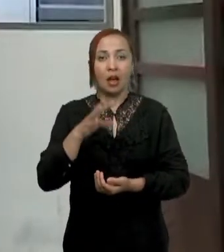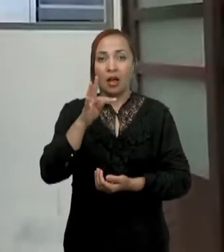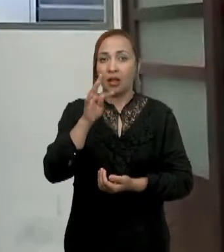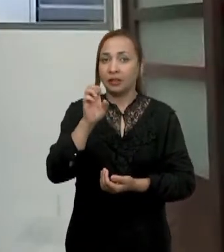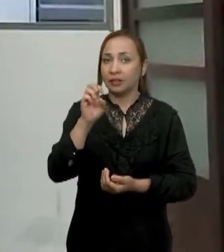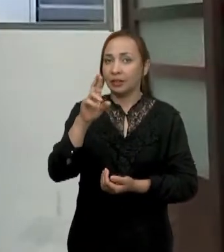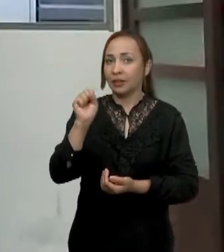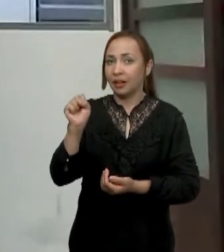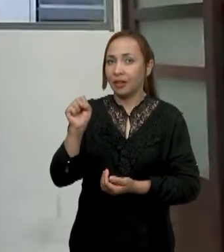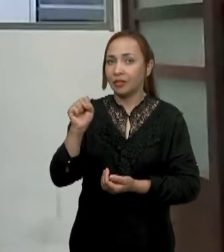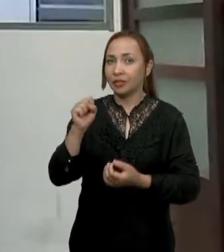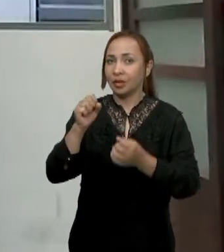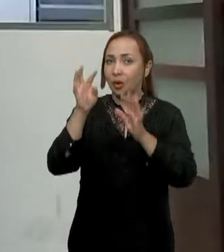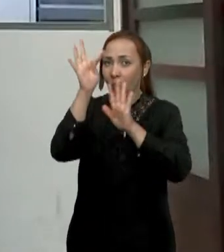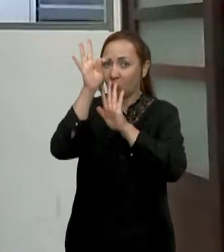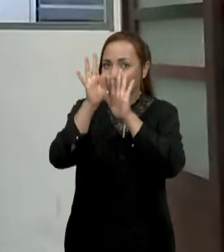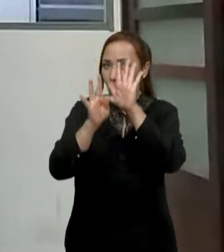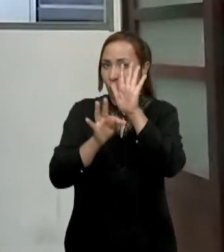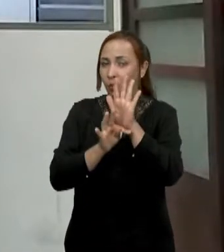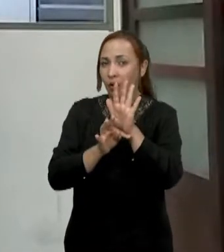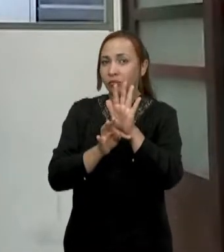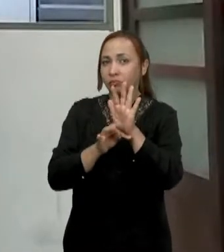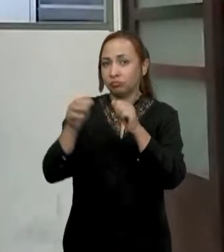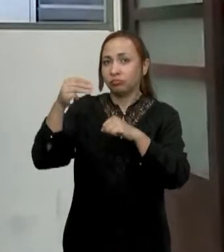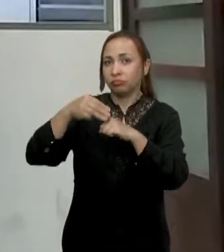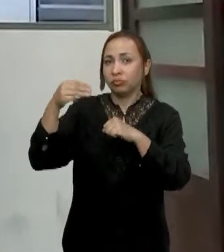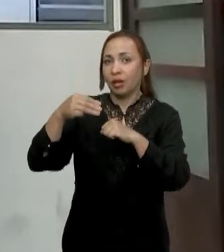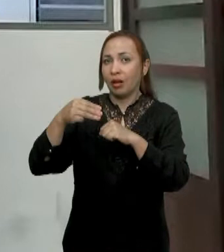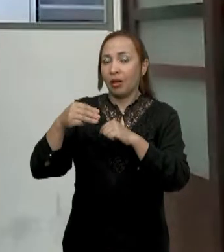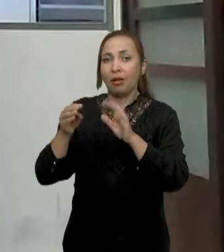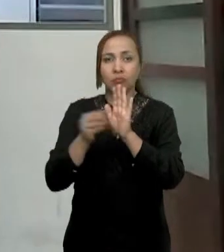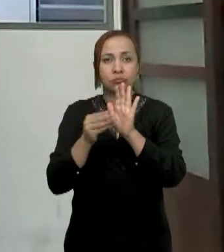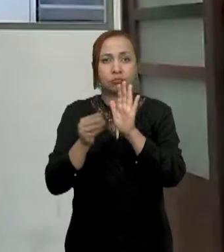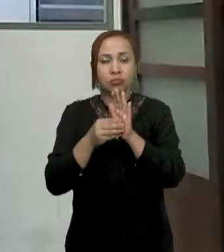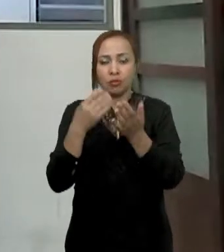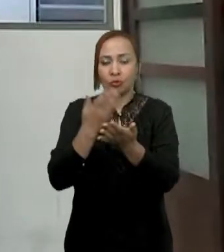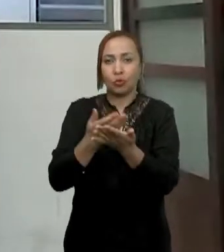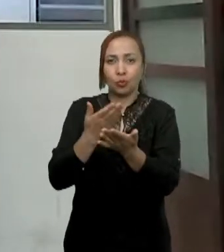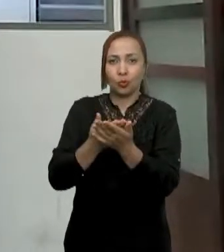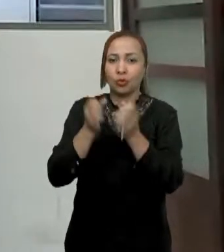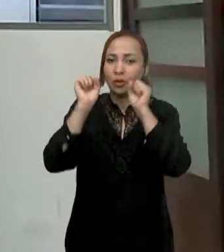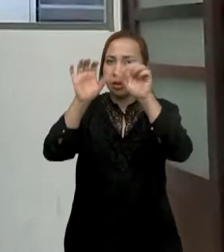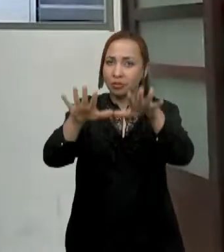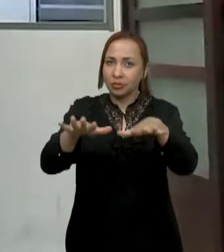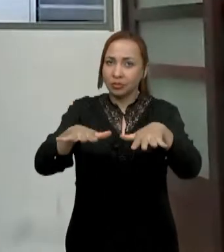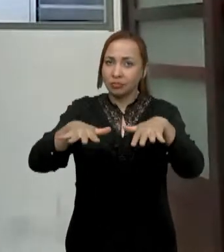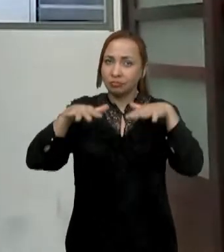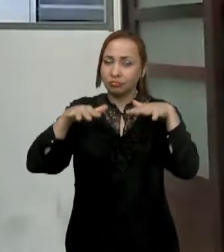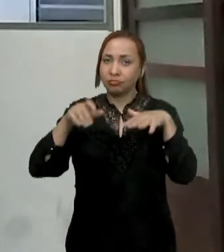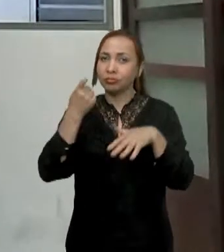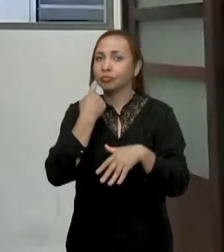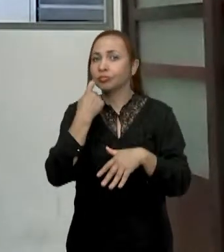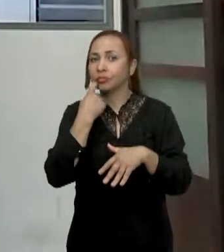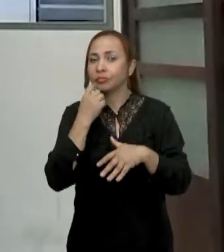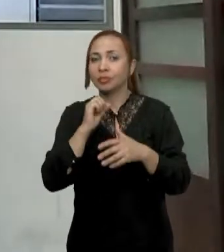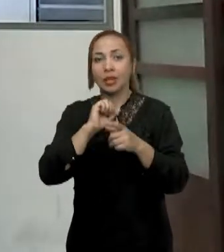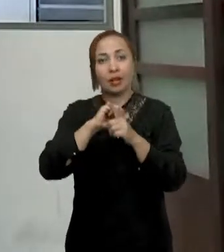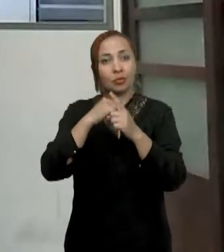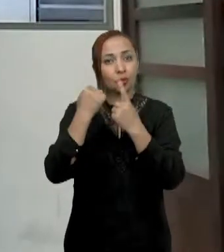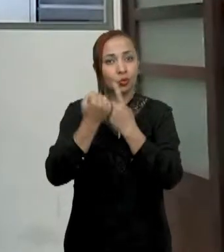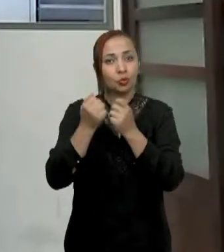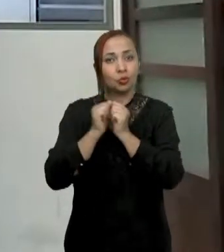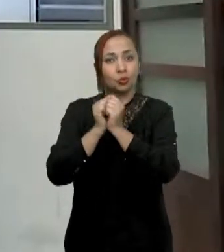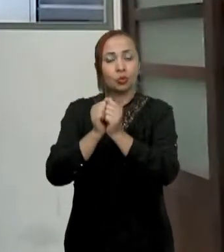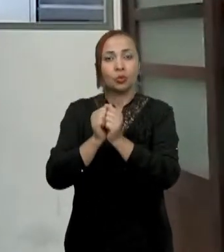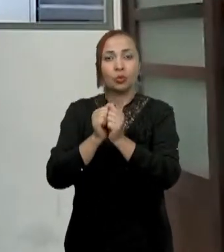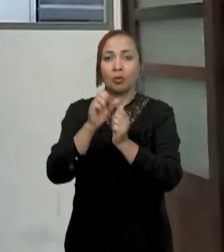Tese, inicialmente a proposta era estudar a assembleia de peixes associada aos